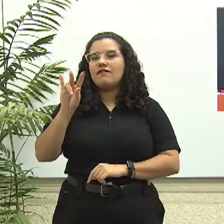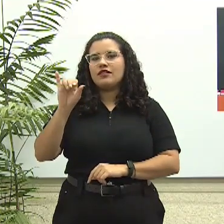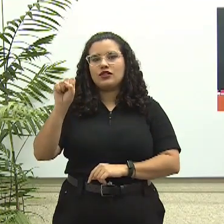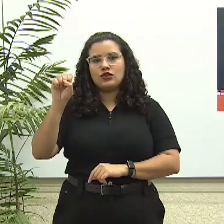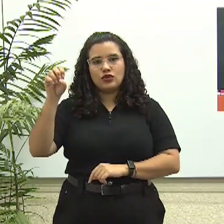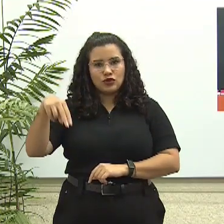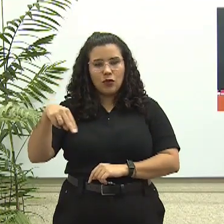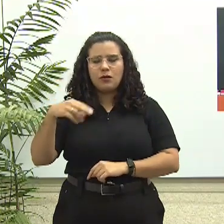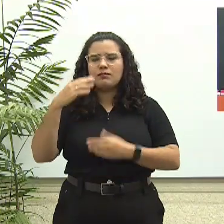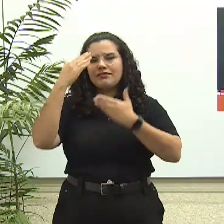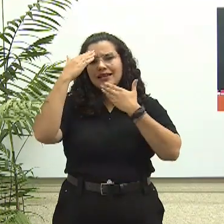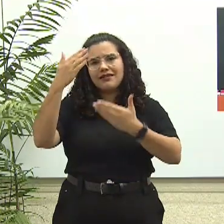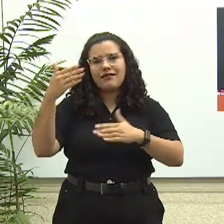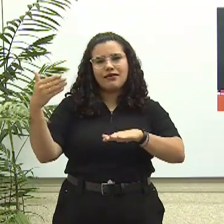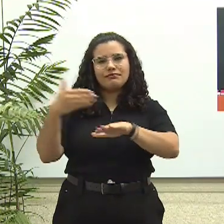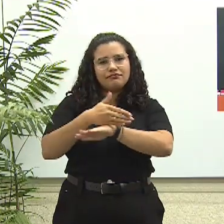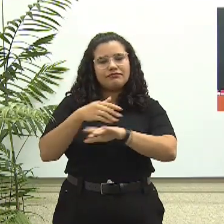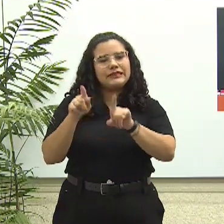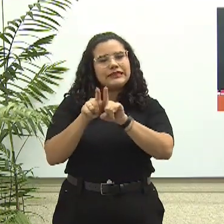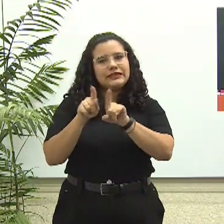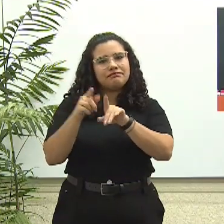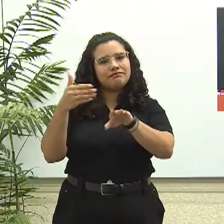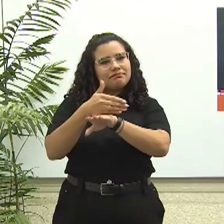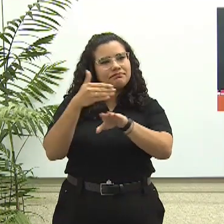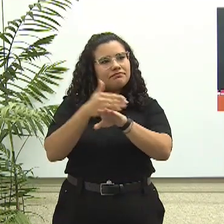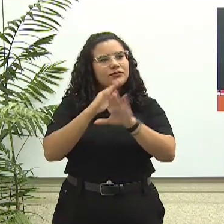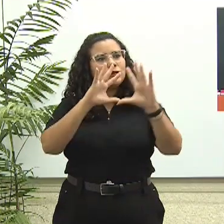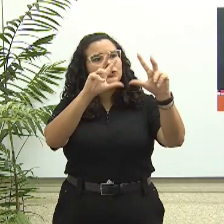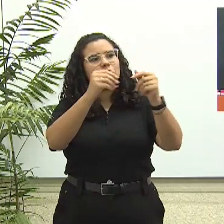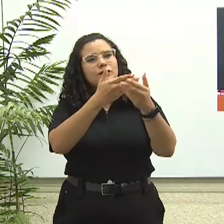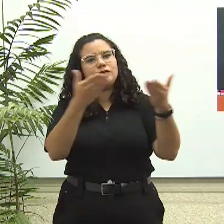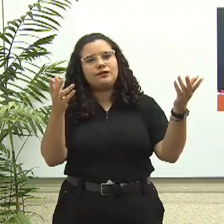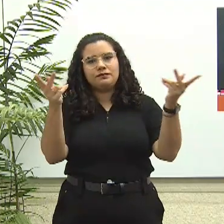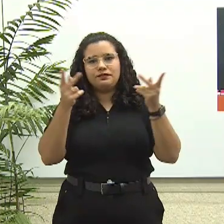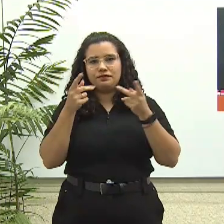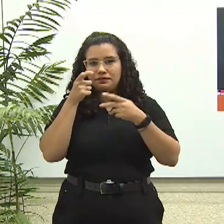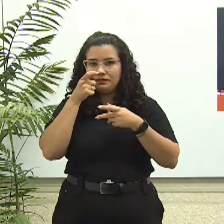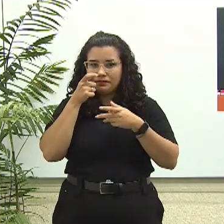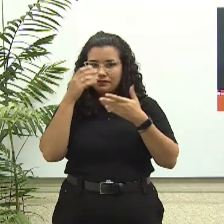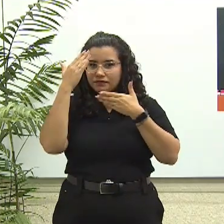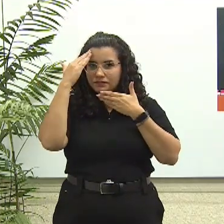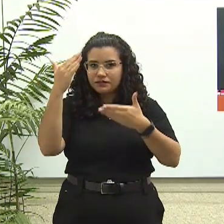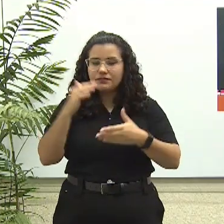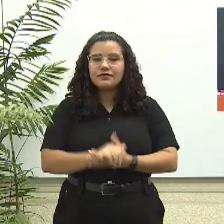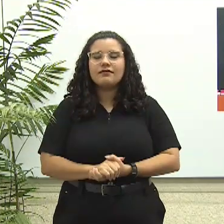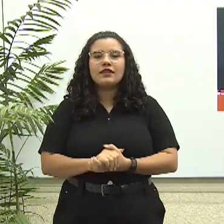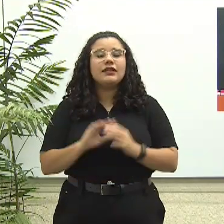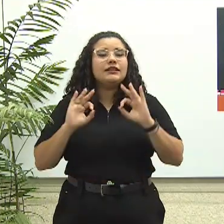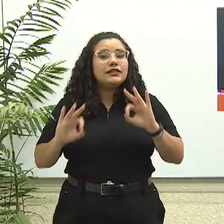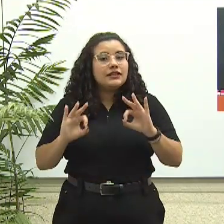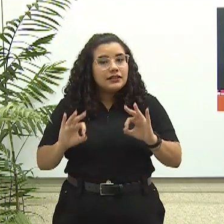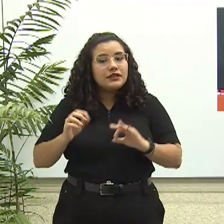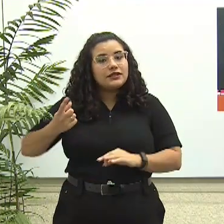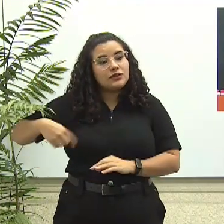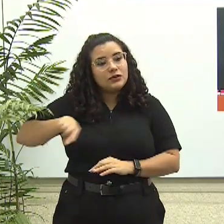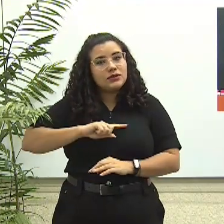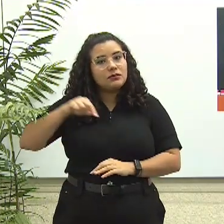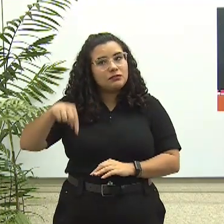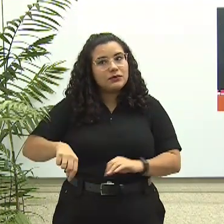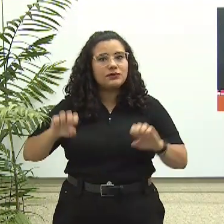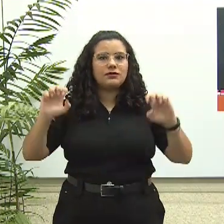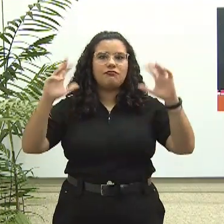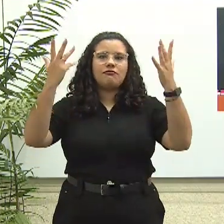vocês Muito obrigado pela participação de todos e todas tenho certeza que nós teremos um evento